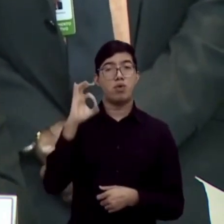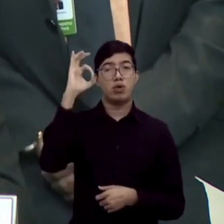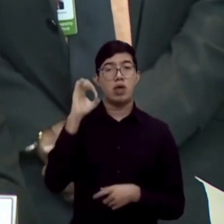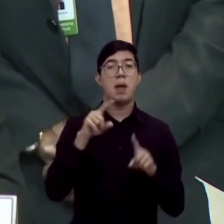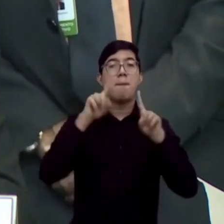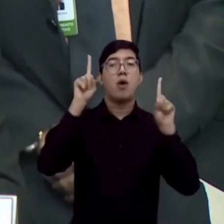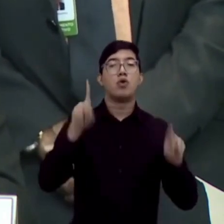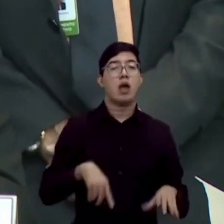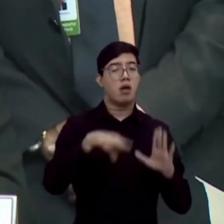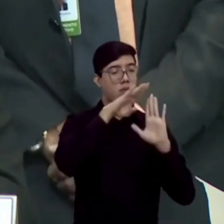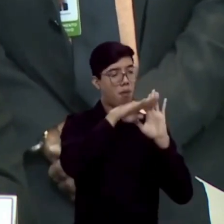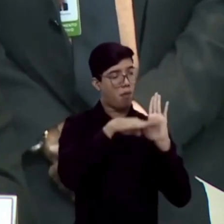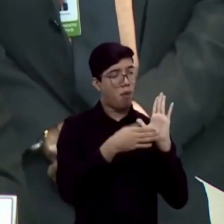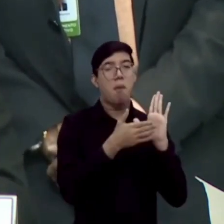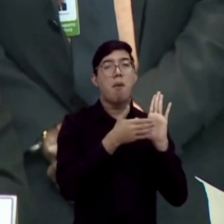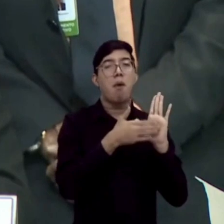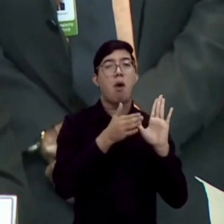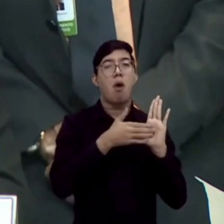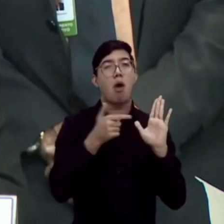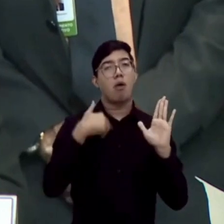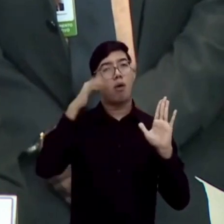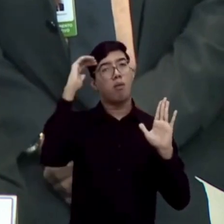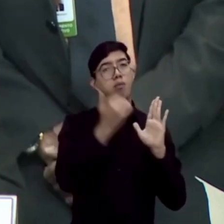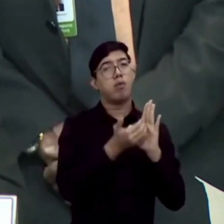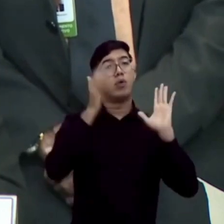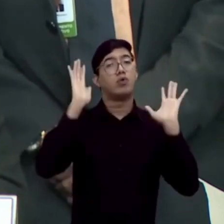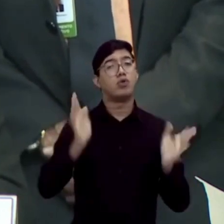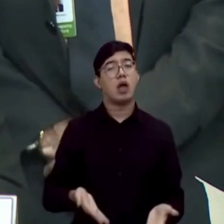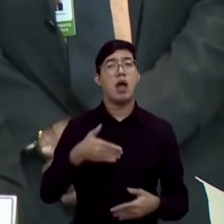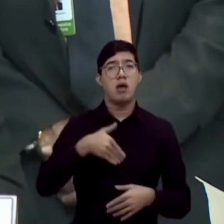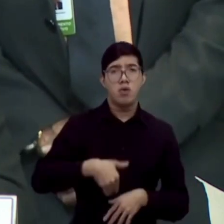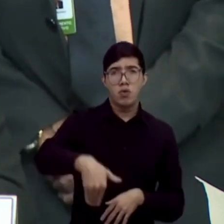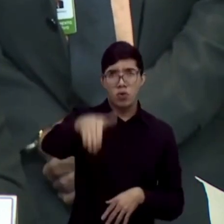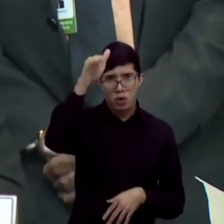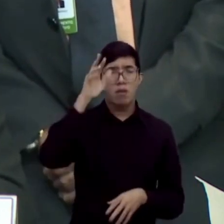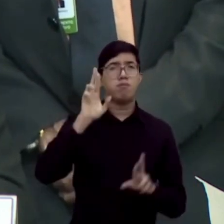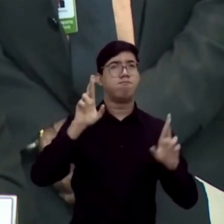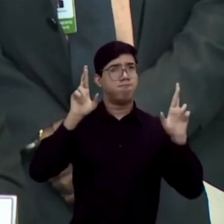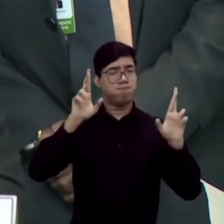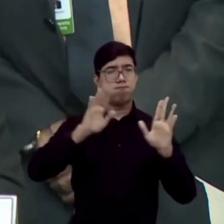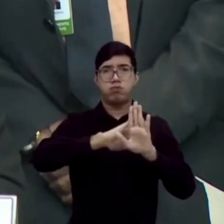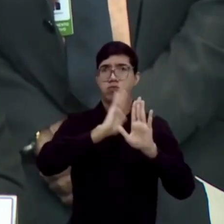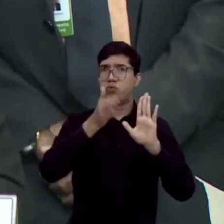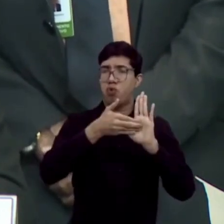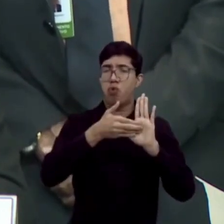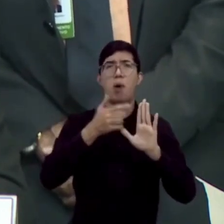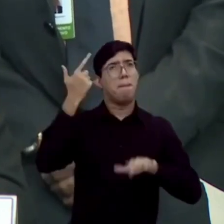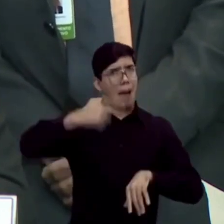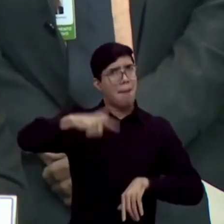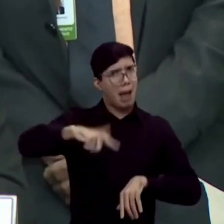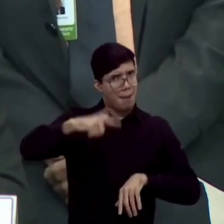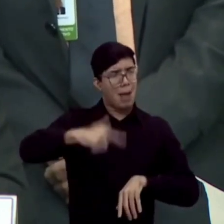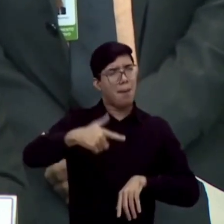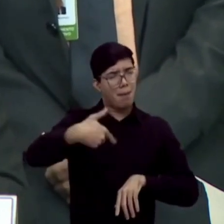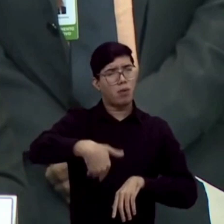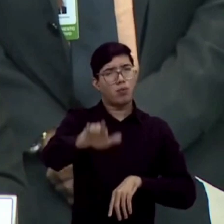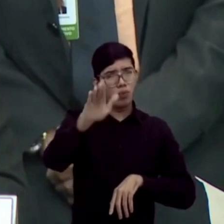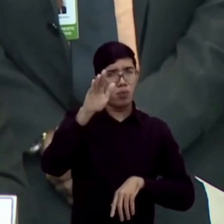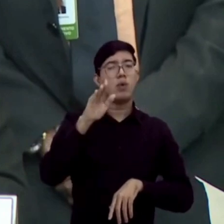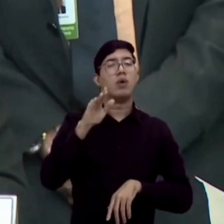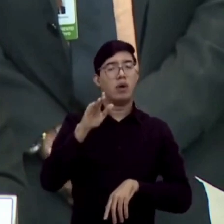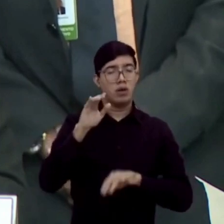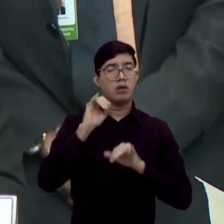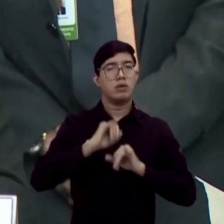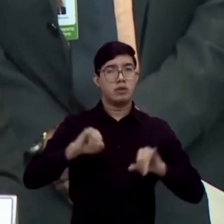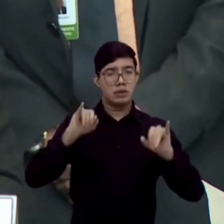foi cumprido, então ele vai chegar aí a 130% do que prometeu, e o que não prometeu até vai